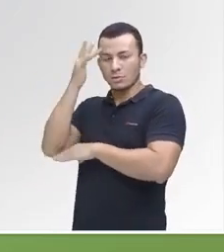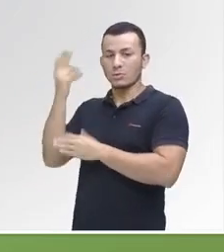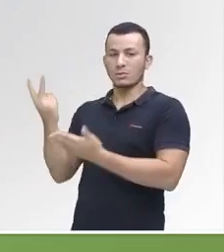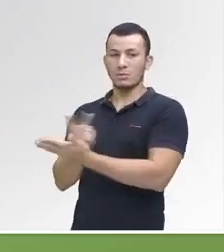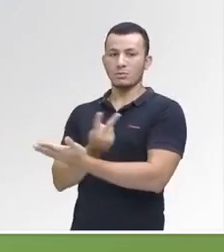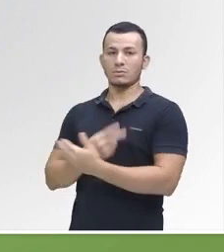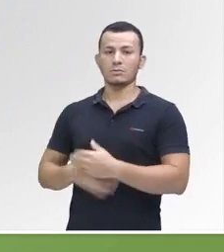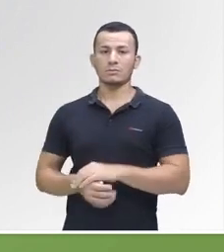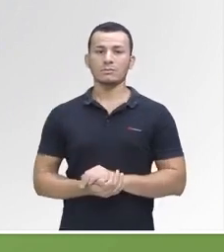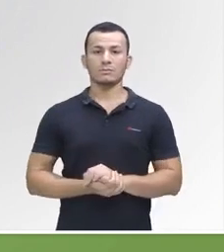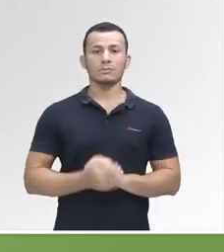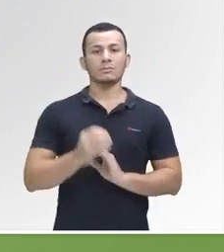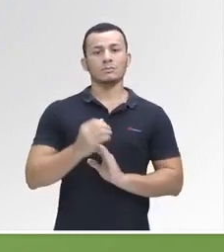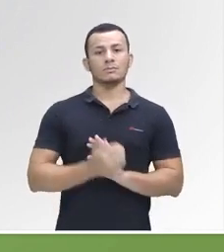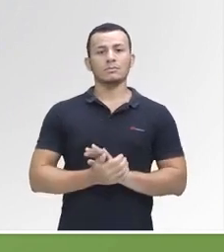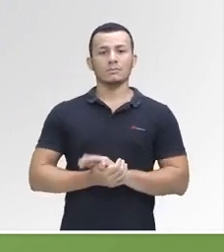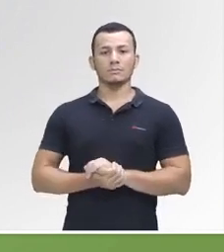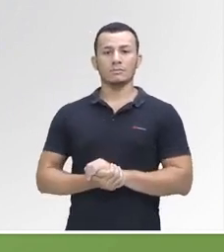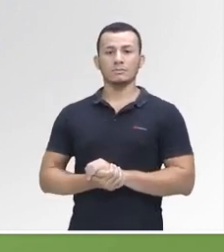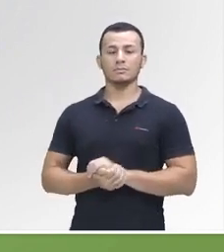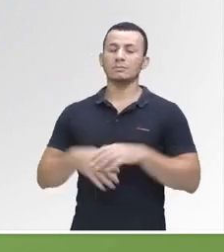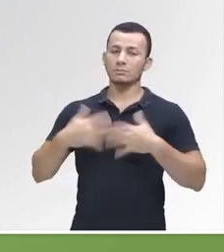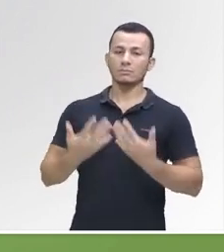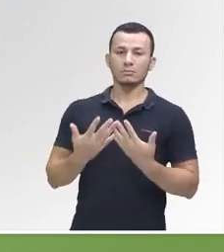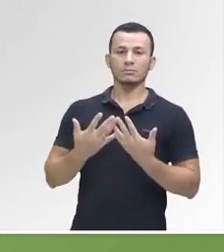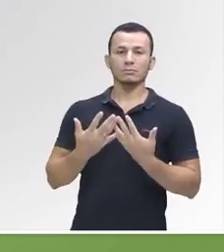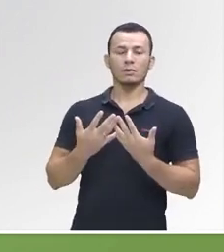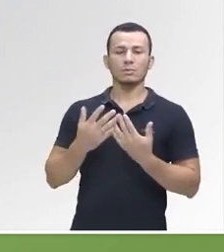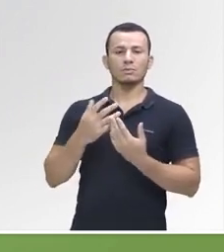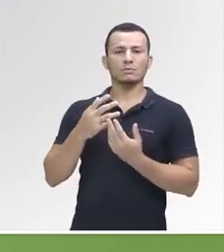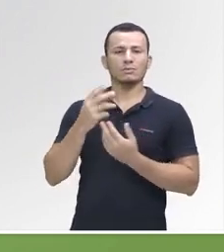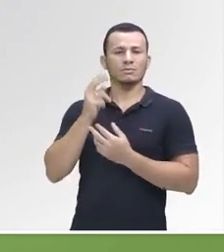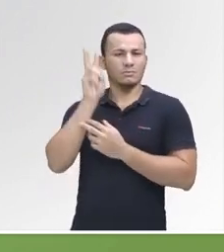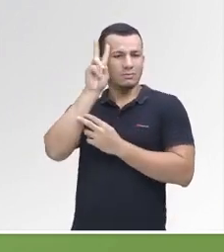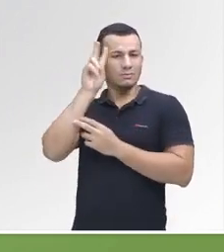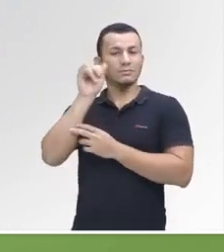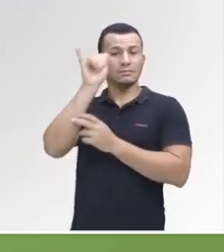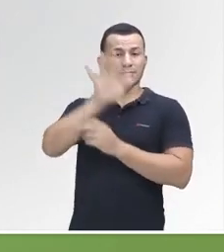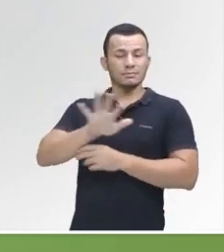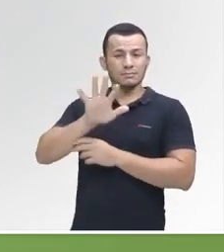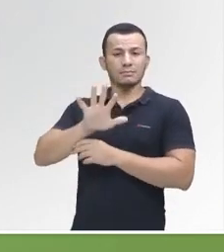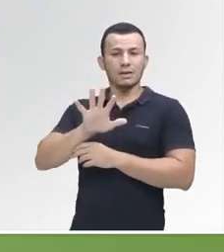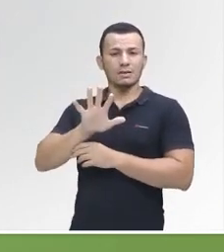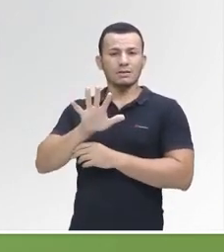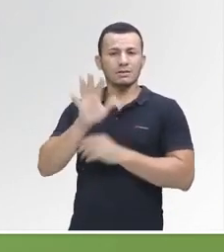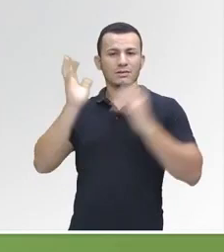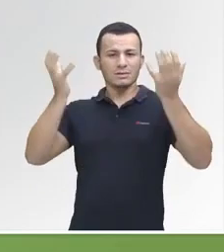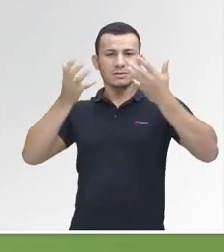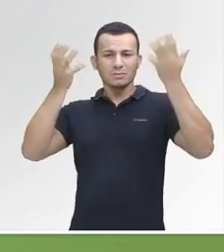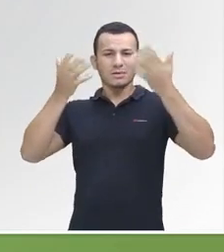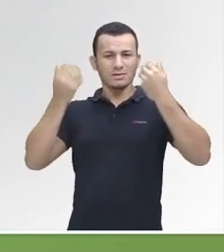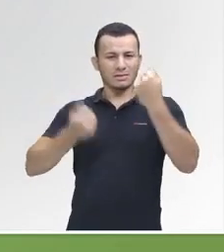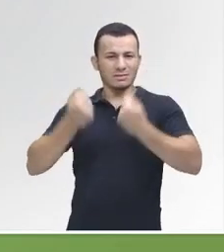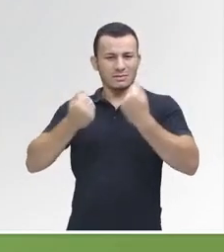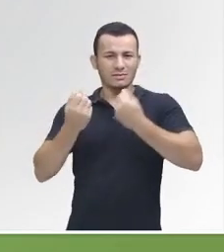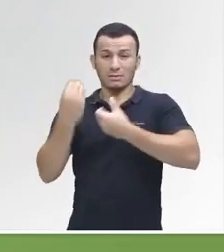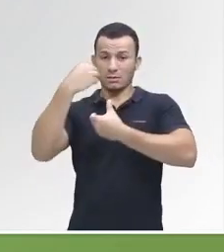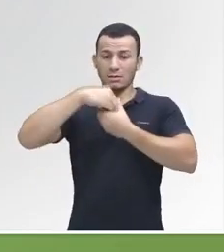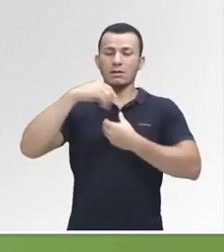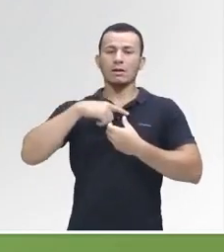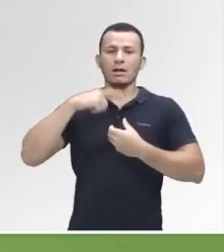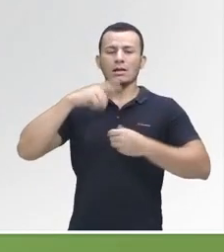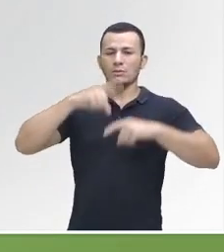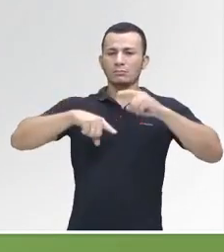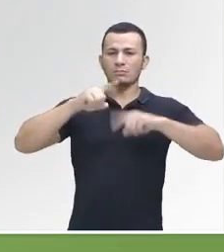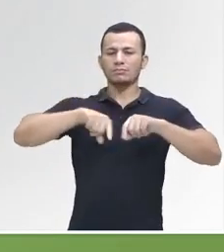o paciente. Então, como nós vimos na imagem, né, elas possuem todas aqueles itens